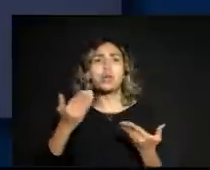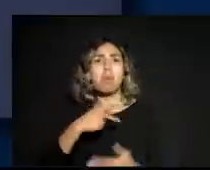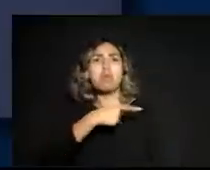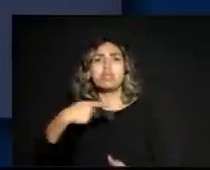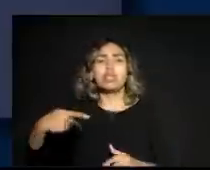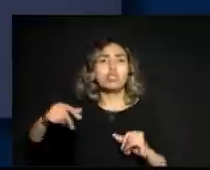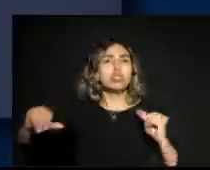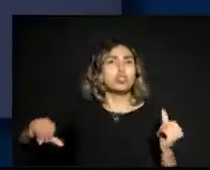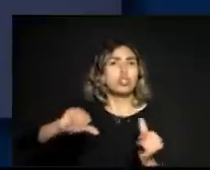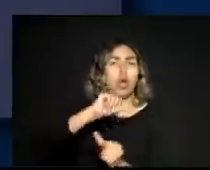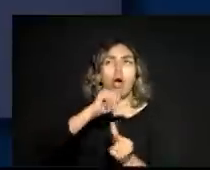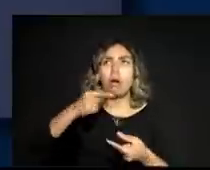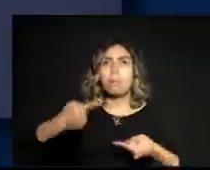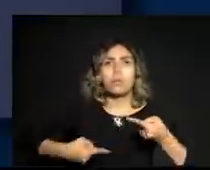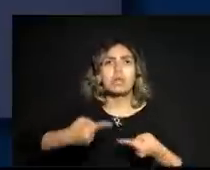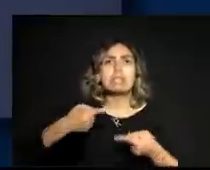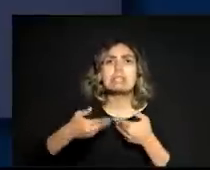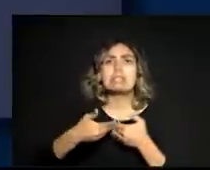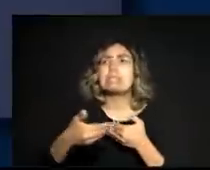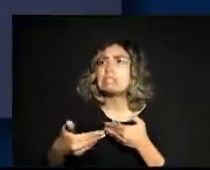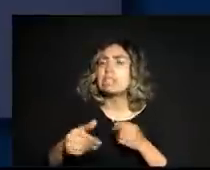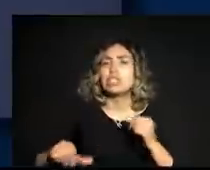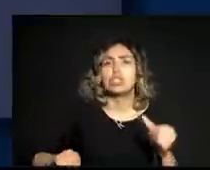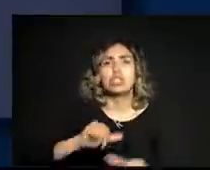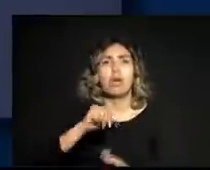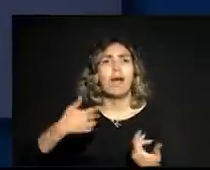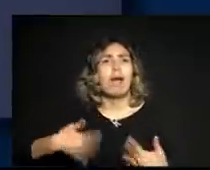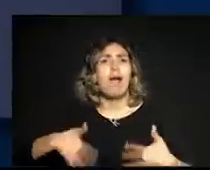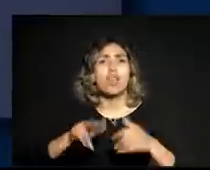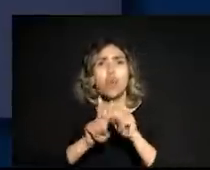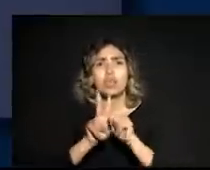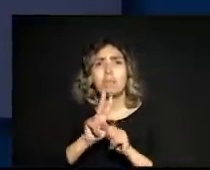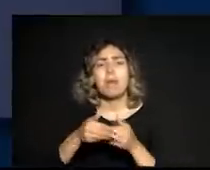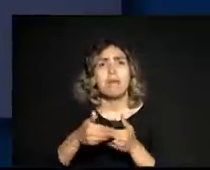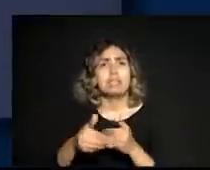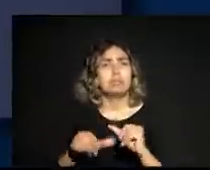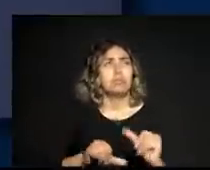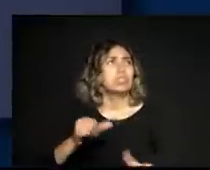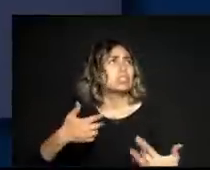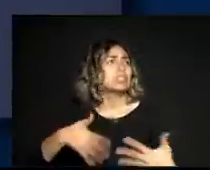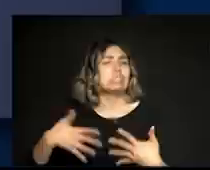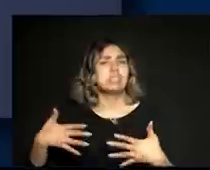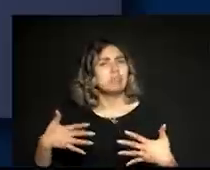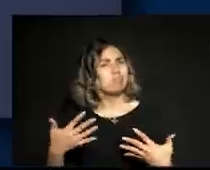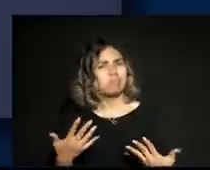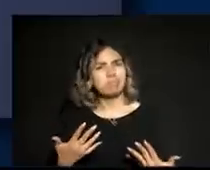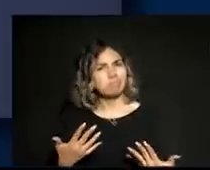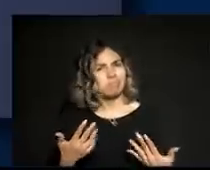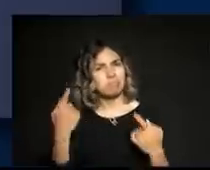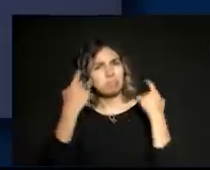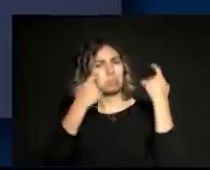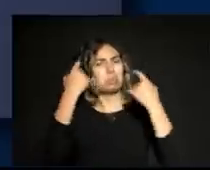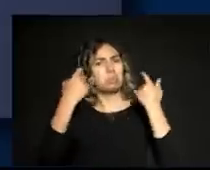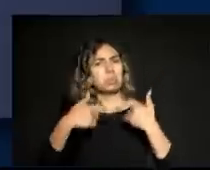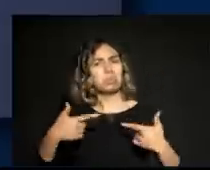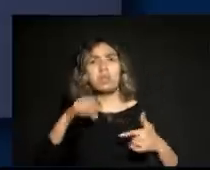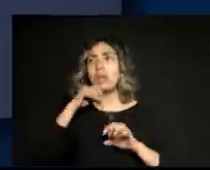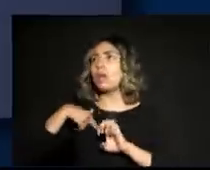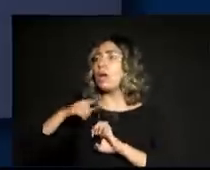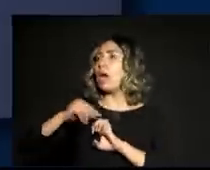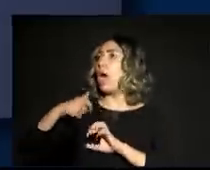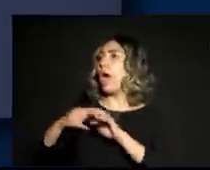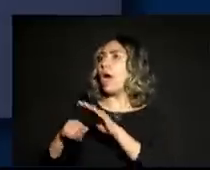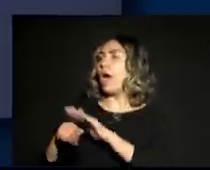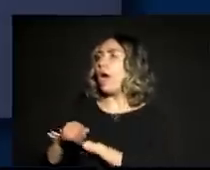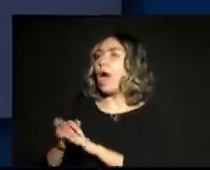poder daqui a 60 dias eu não vejo ninguém nem um empresário que está cancelando o